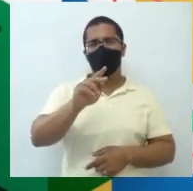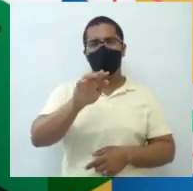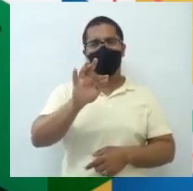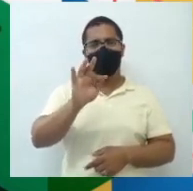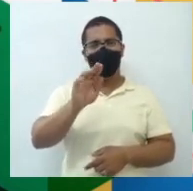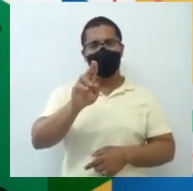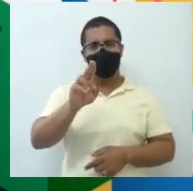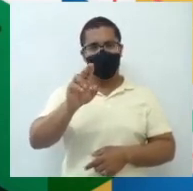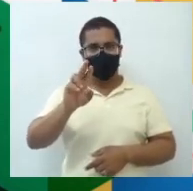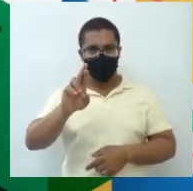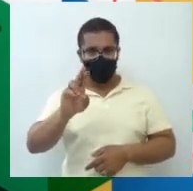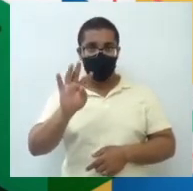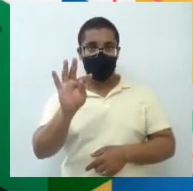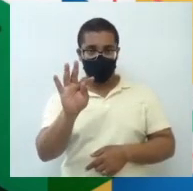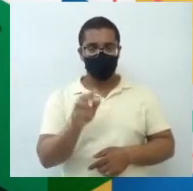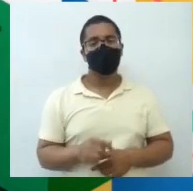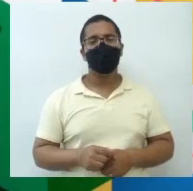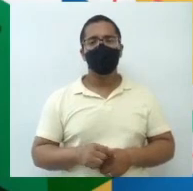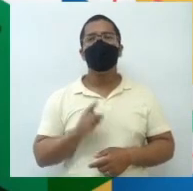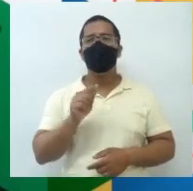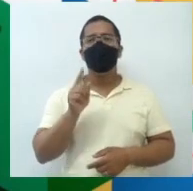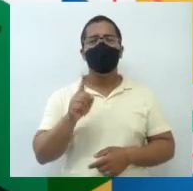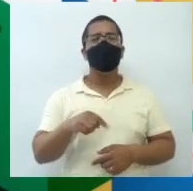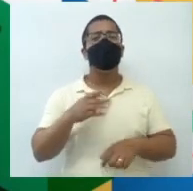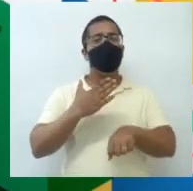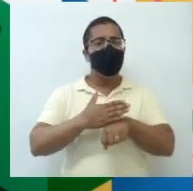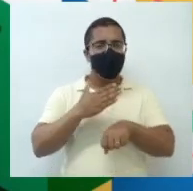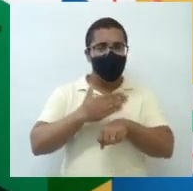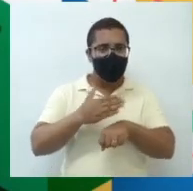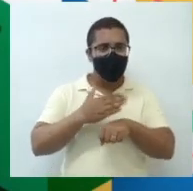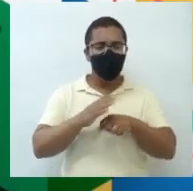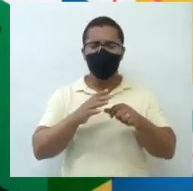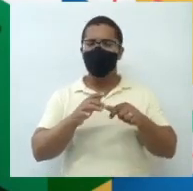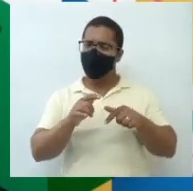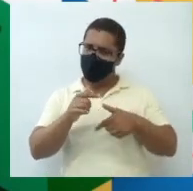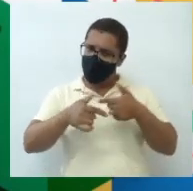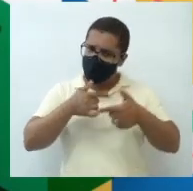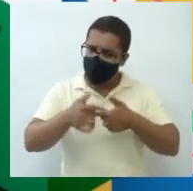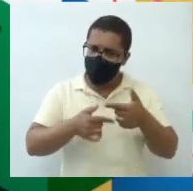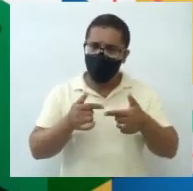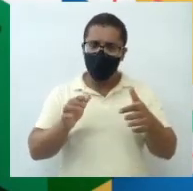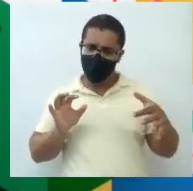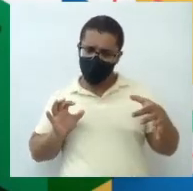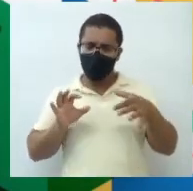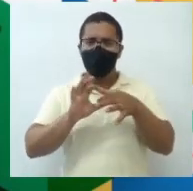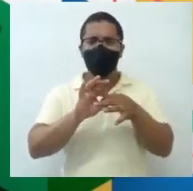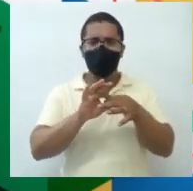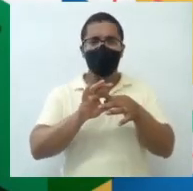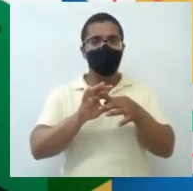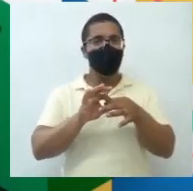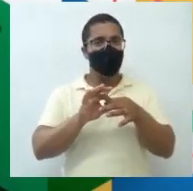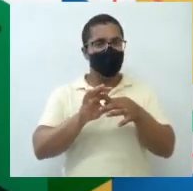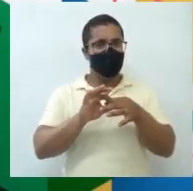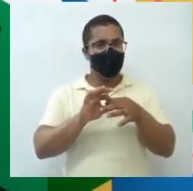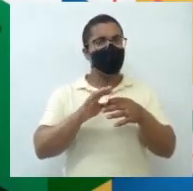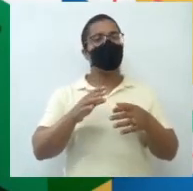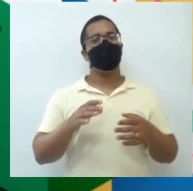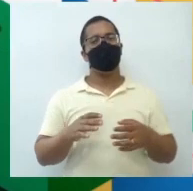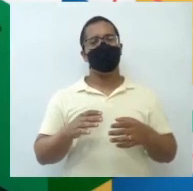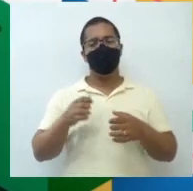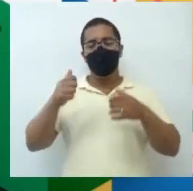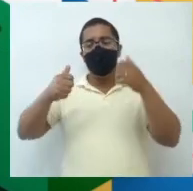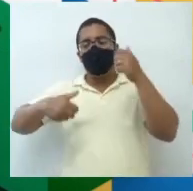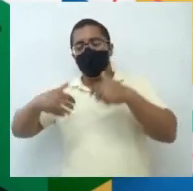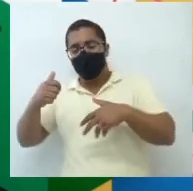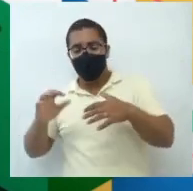nada mais é do que a prática do agir comunicativo essa junção da teoria com a prática então o seu